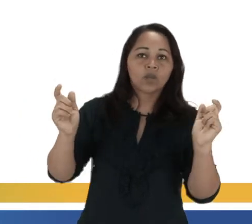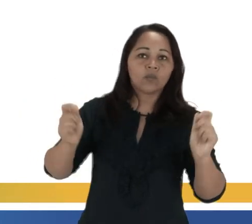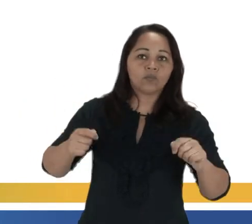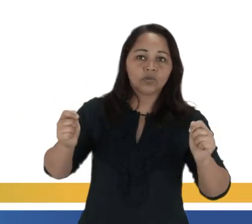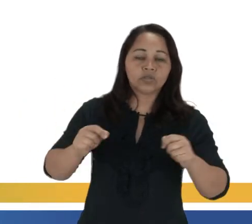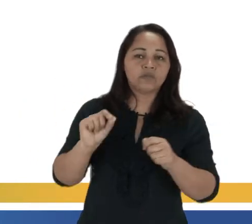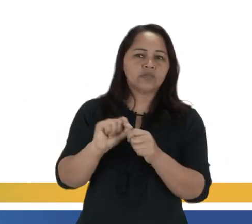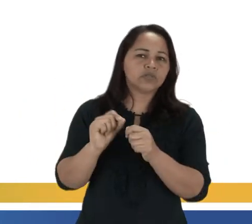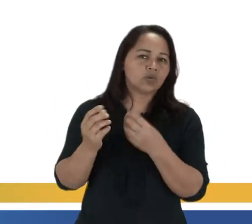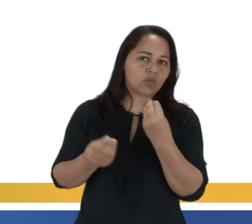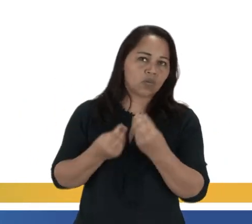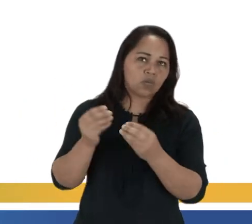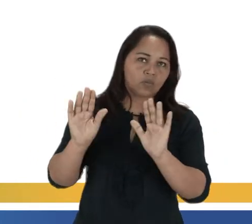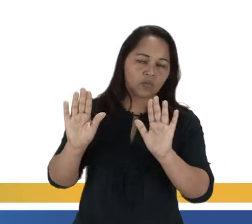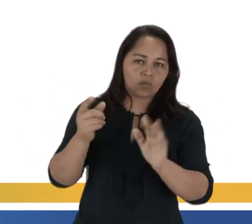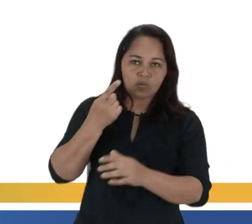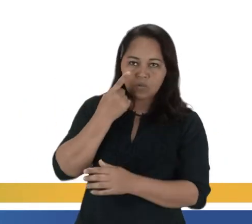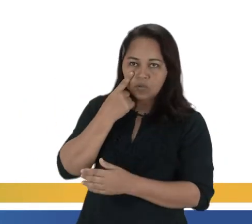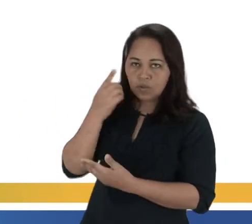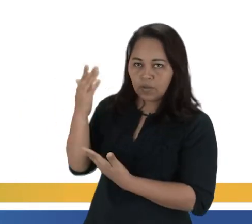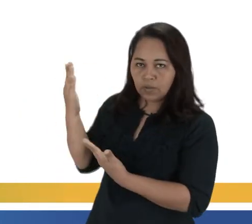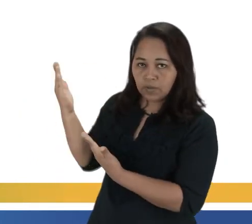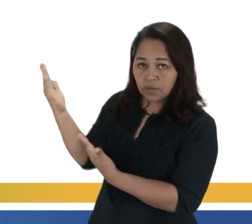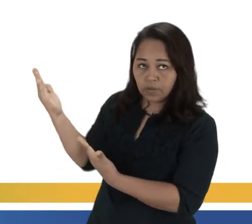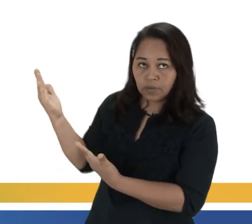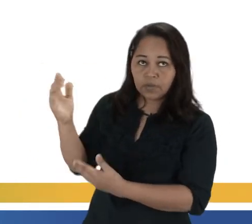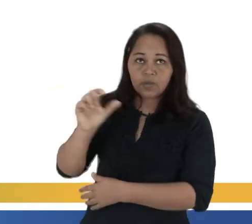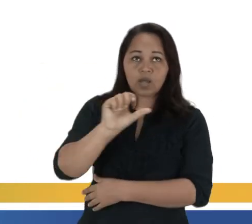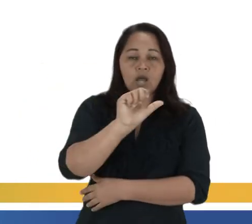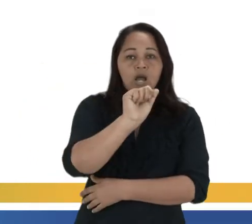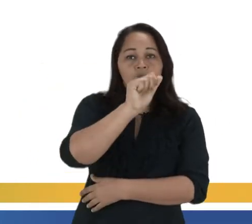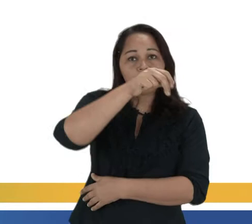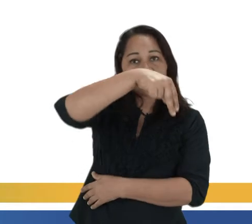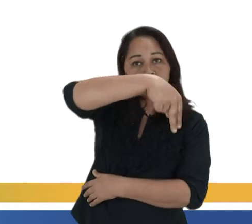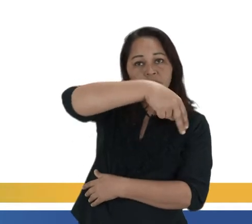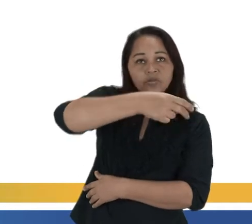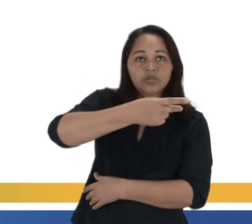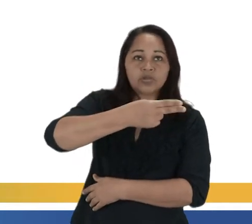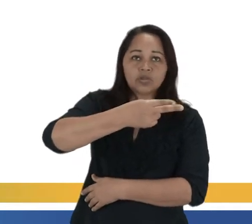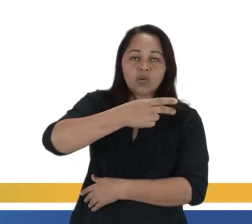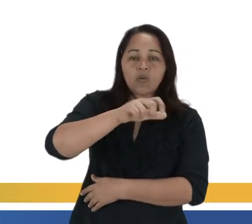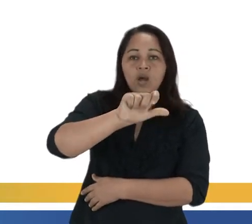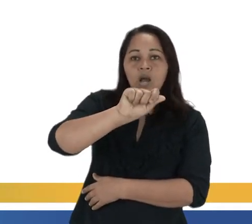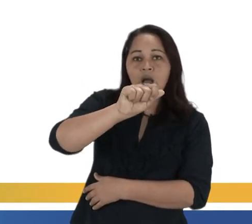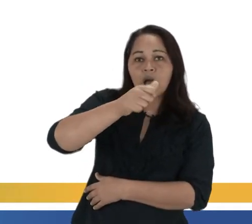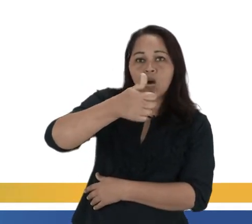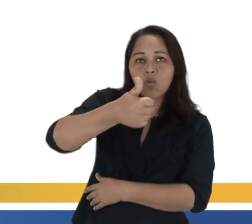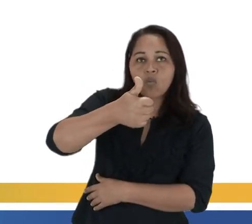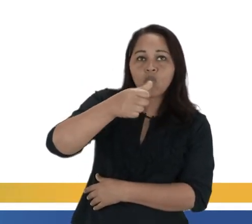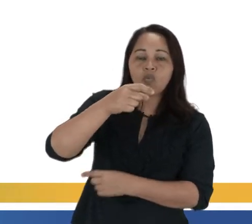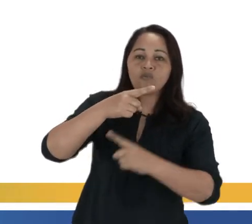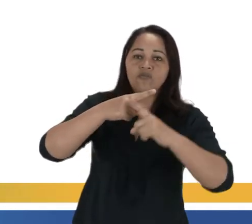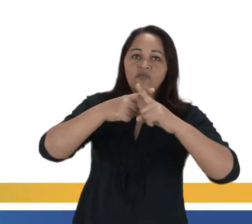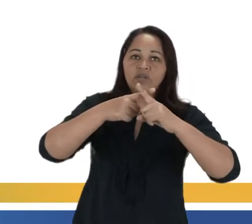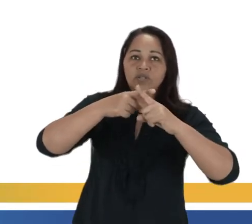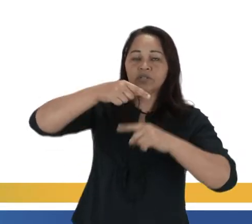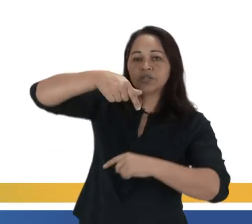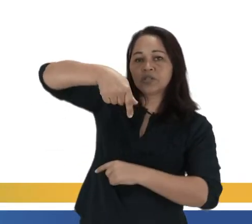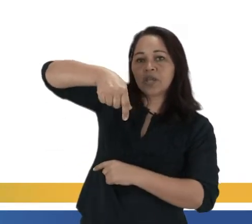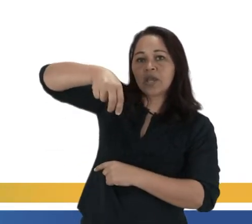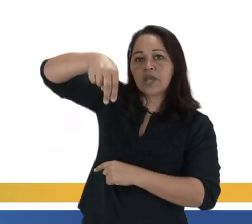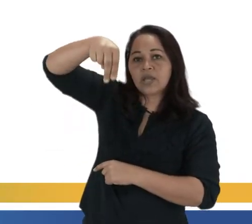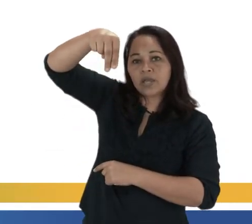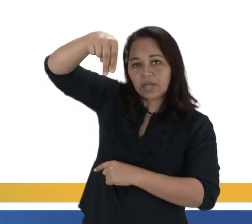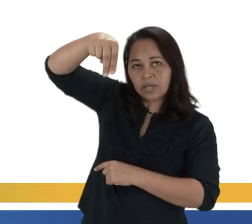fazermos através dessa fórmula que você acompanha aí na sua tela. O enésimo termo é igual a 1 vezes